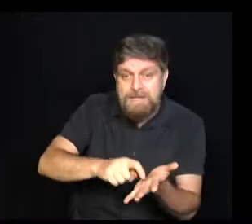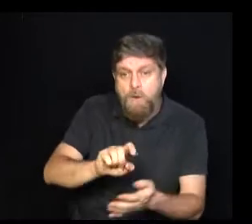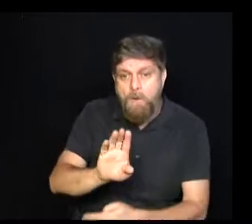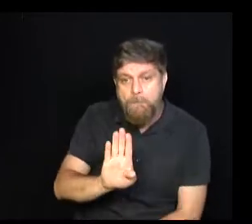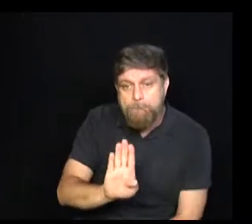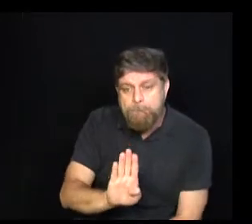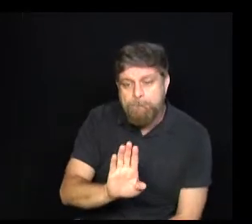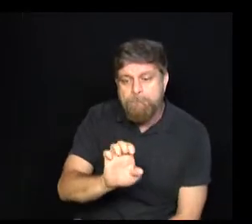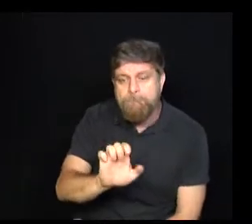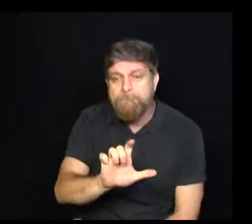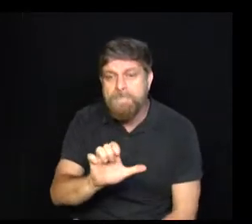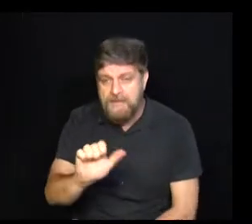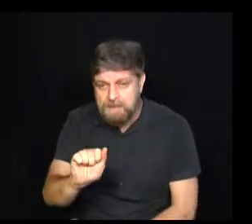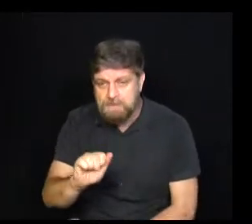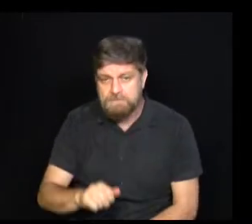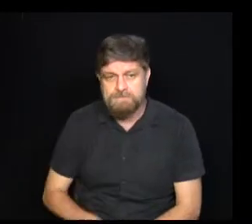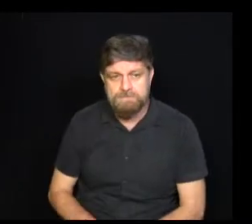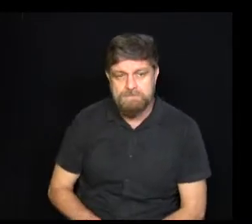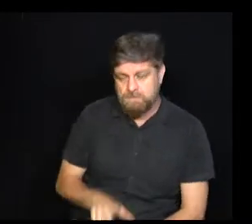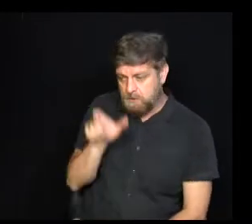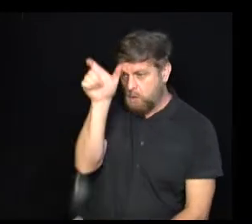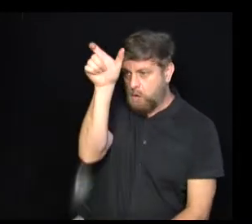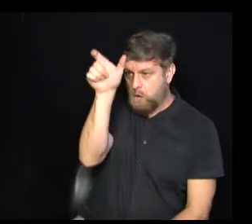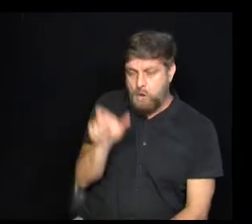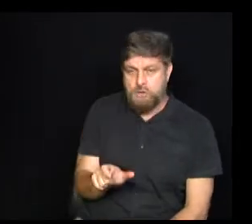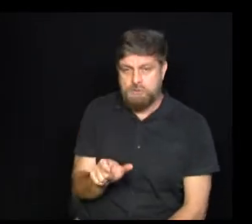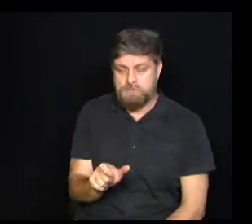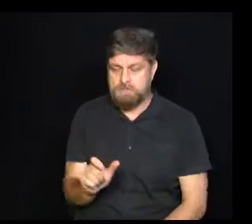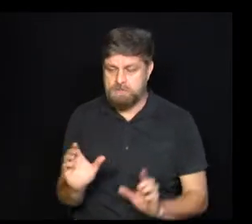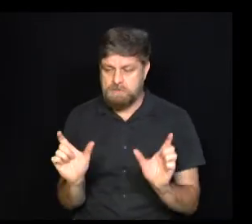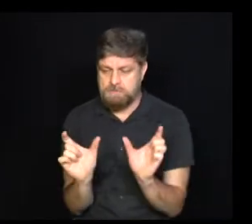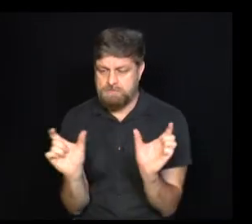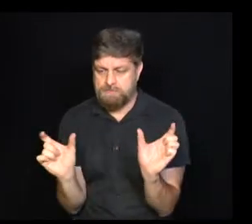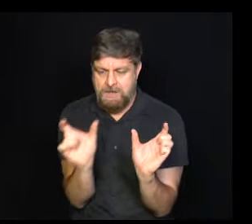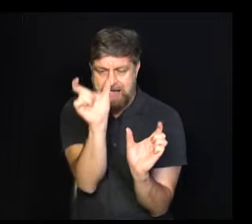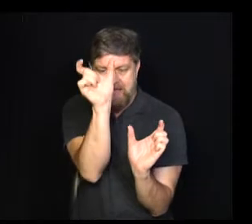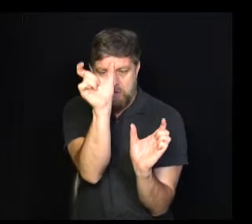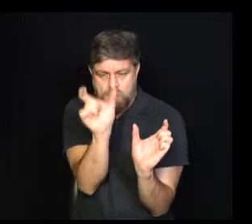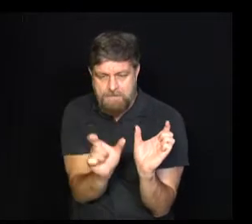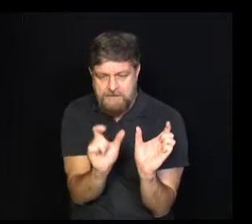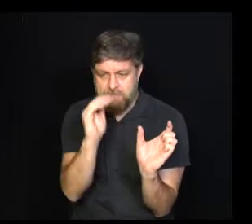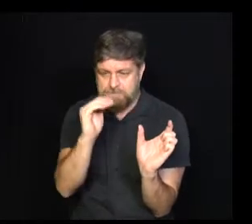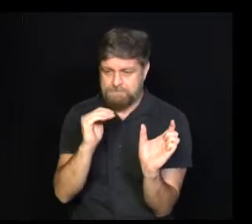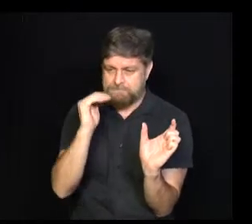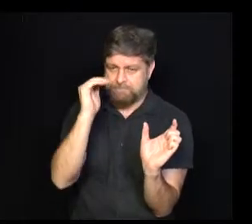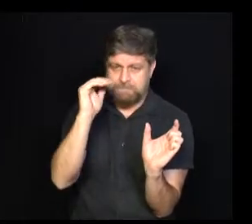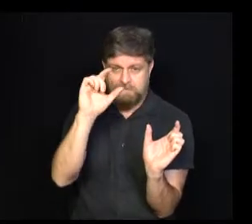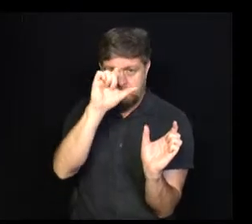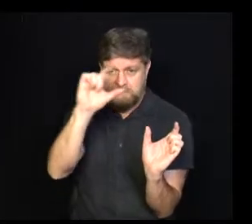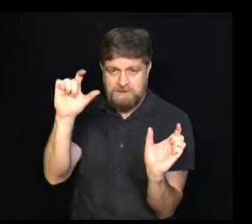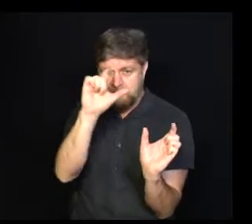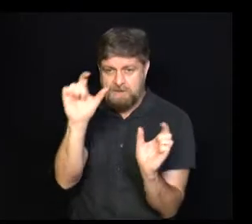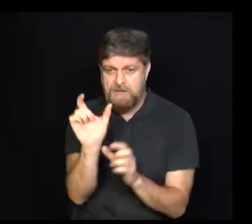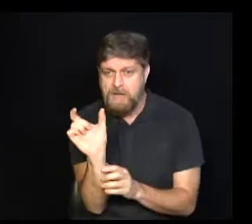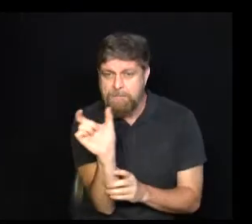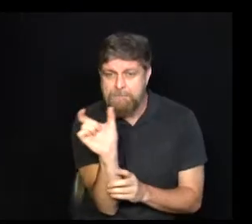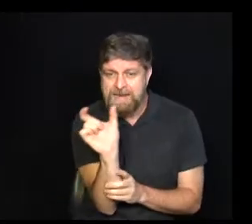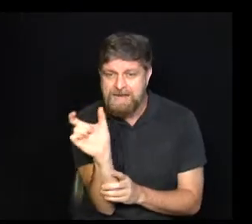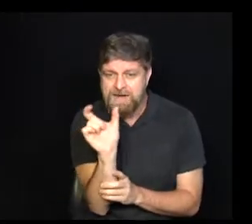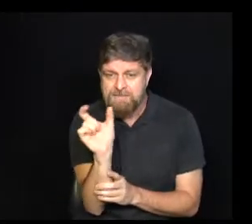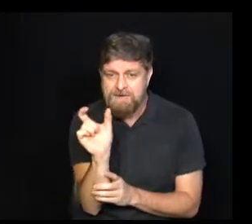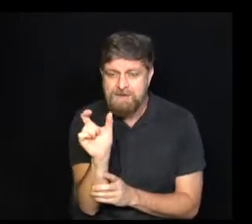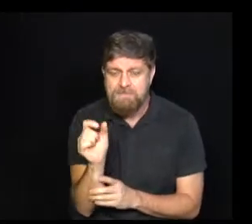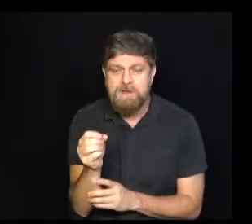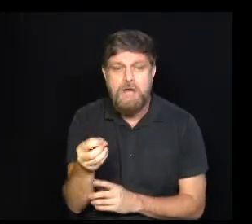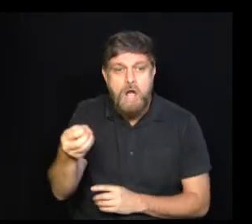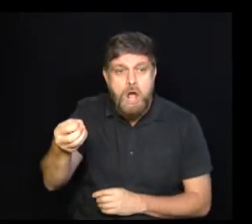canto, no quadro do meio ainda, no canto superior direito, está escrito Novo e Registro de